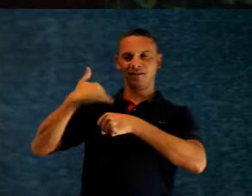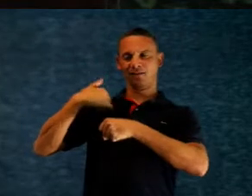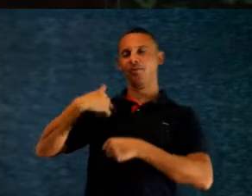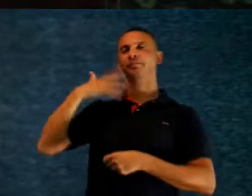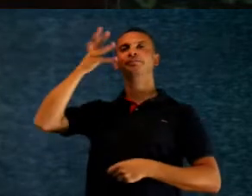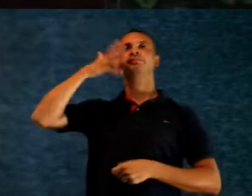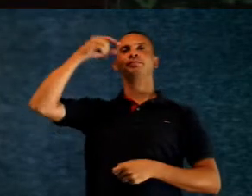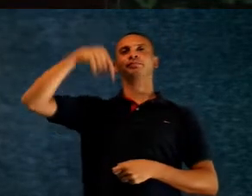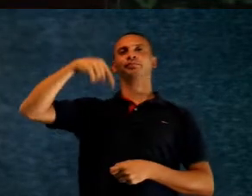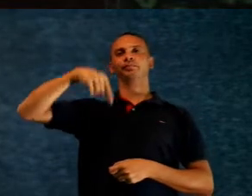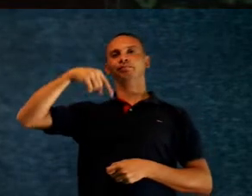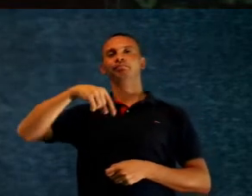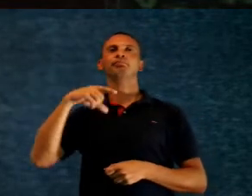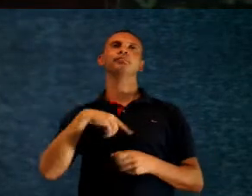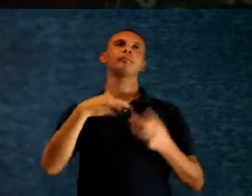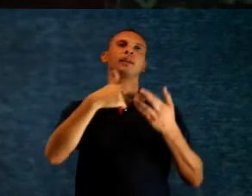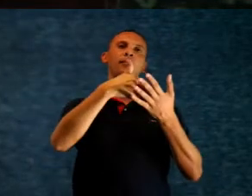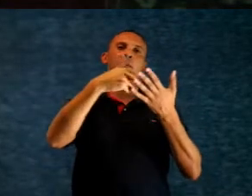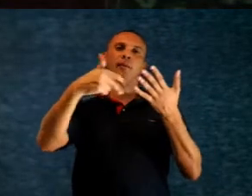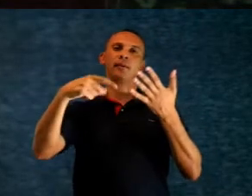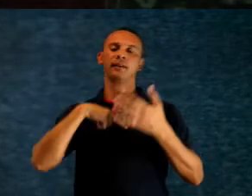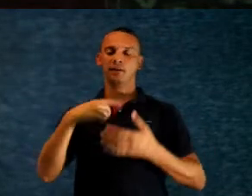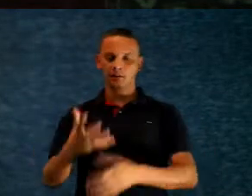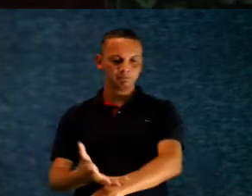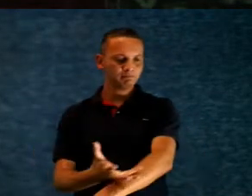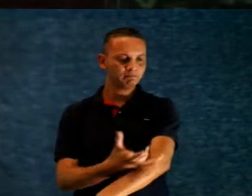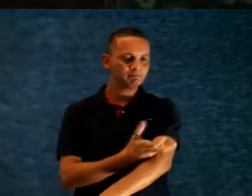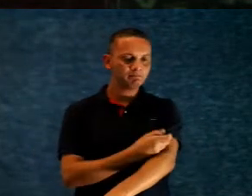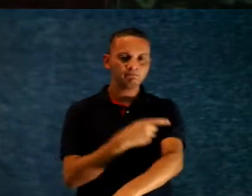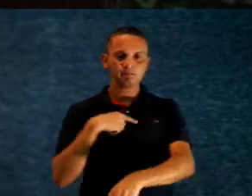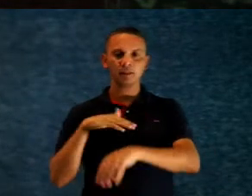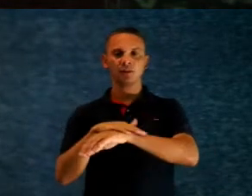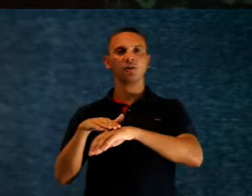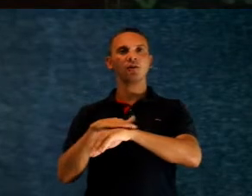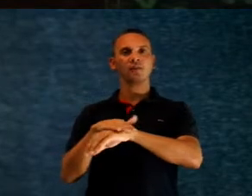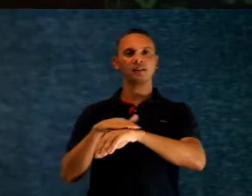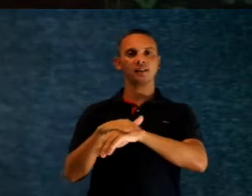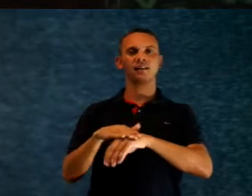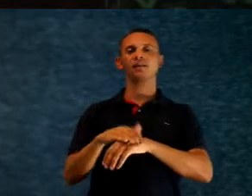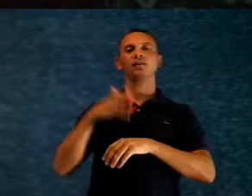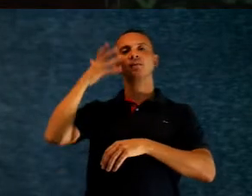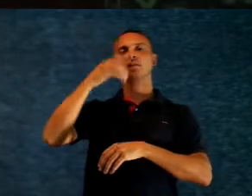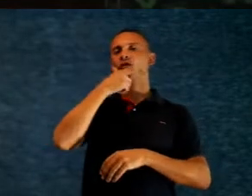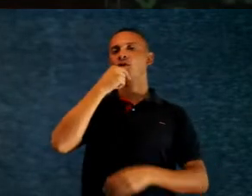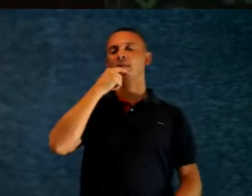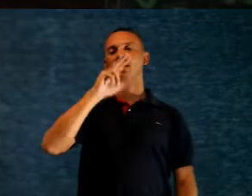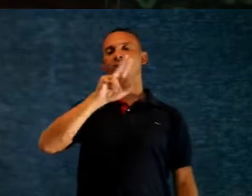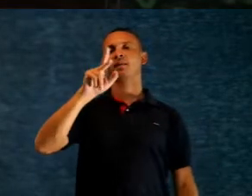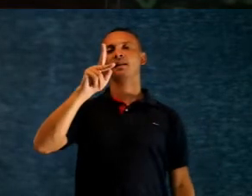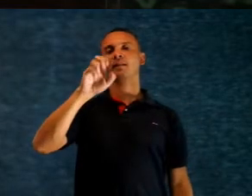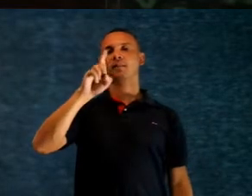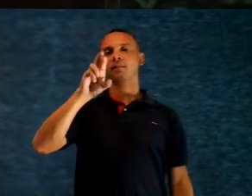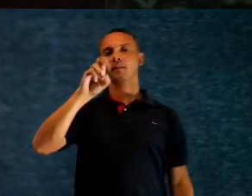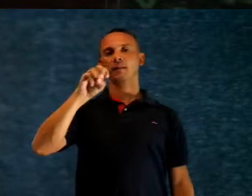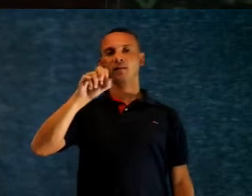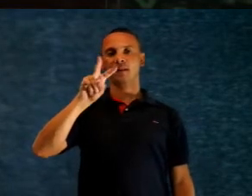uma homenagem que muito me honrou e muito me emocionou ao nosso grande, imenso mineiro Pedro Nava,